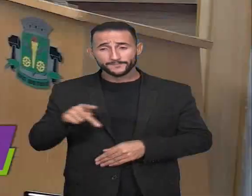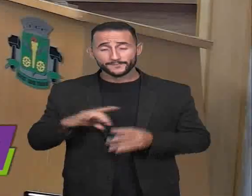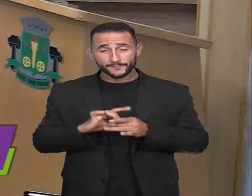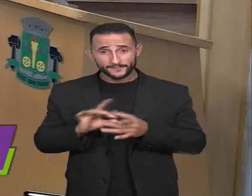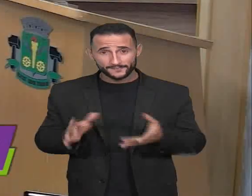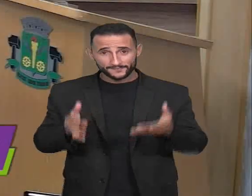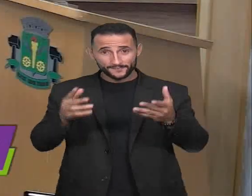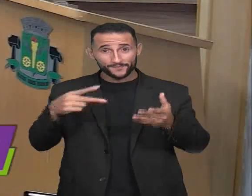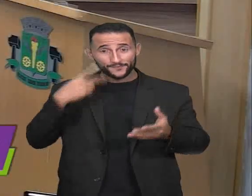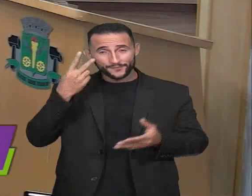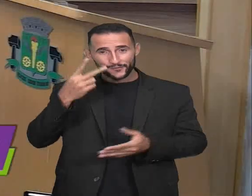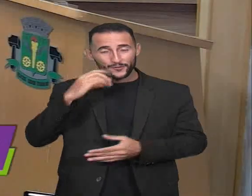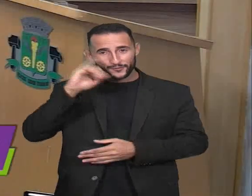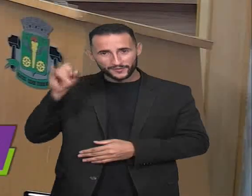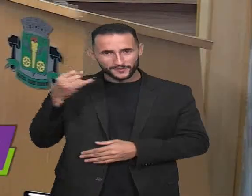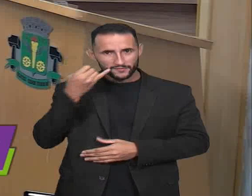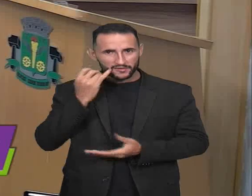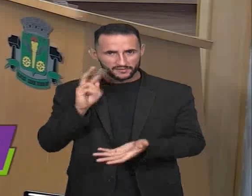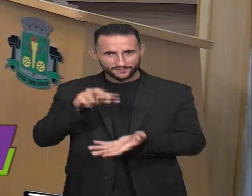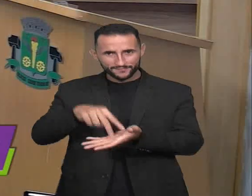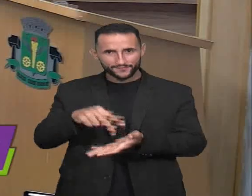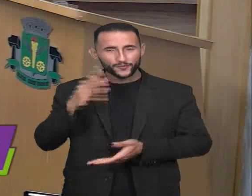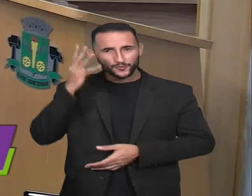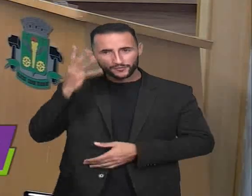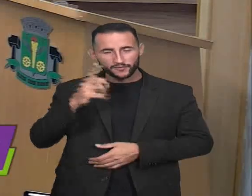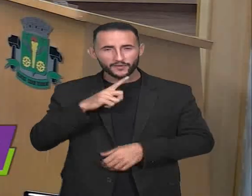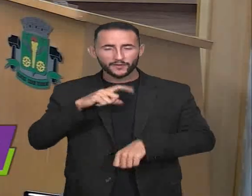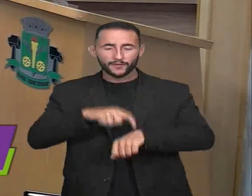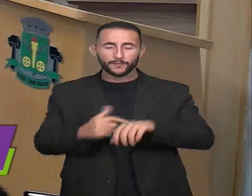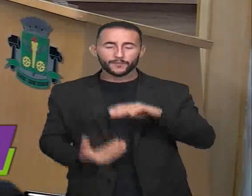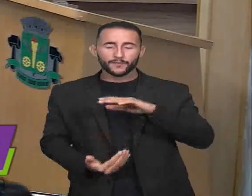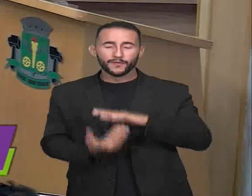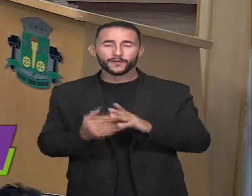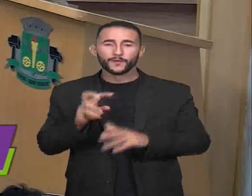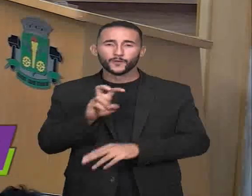da voz para discutir para discutir V excelência põe 5